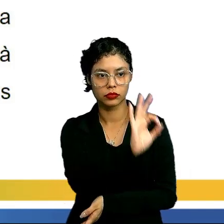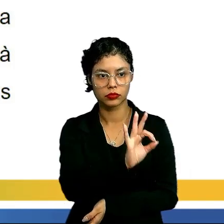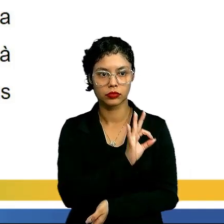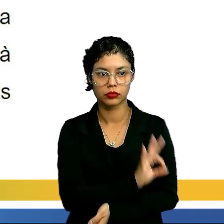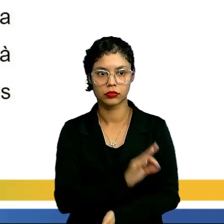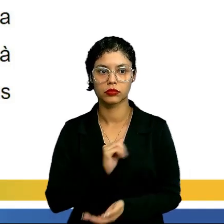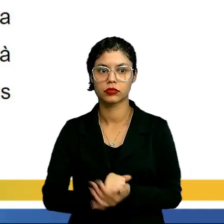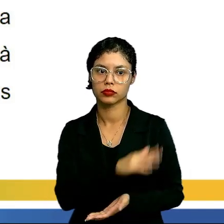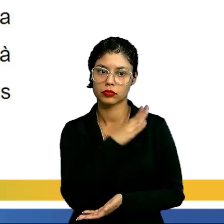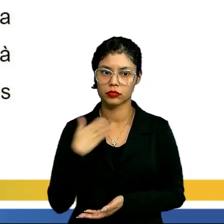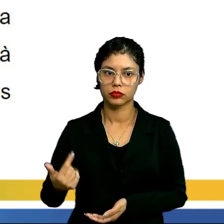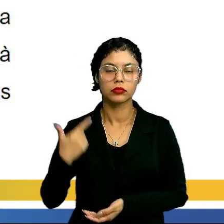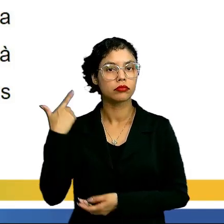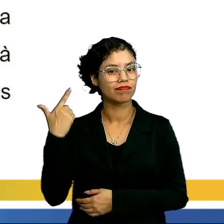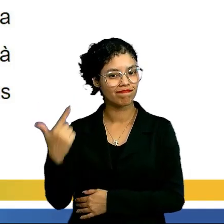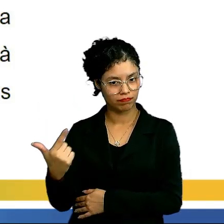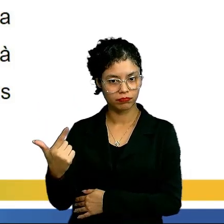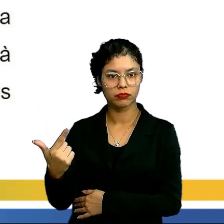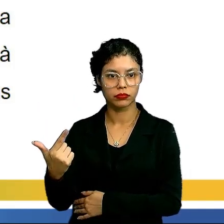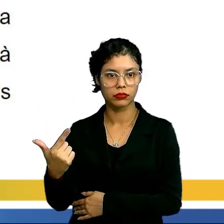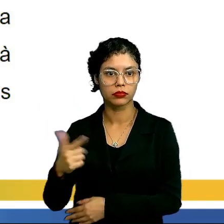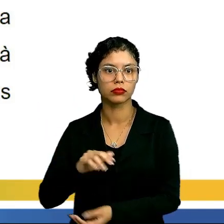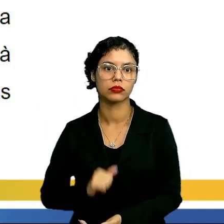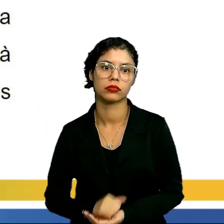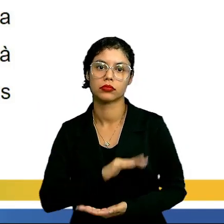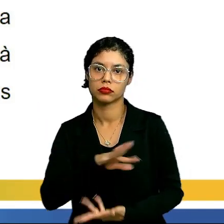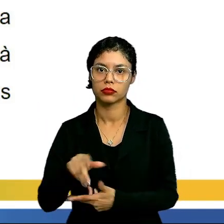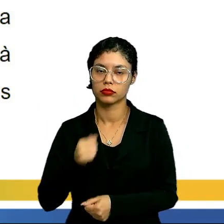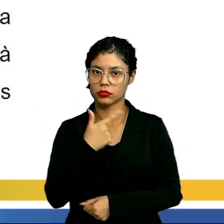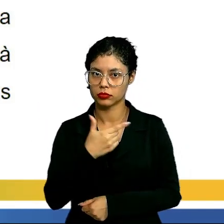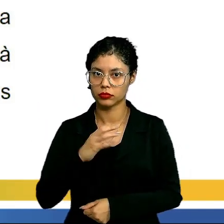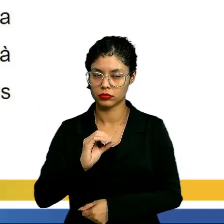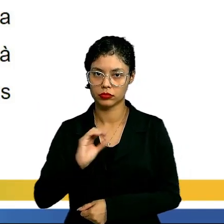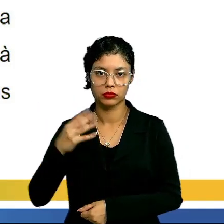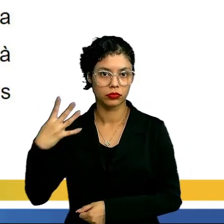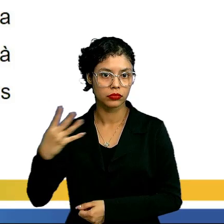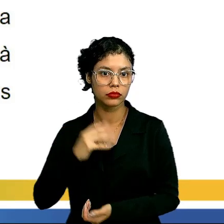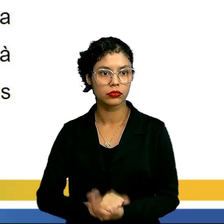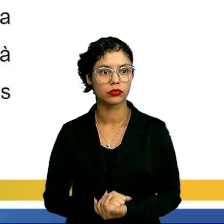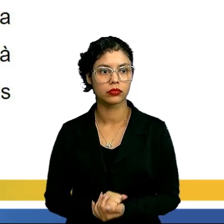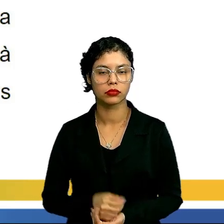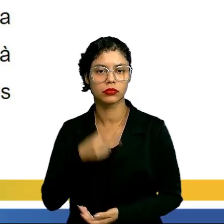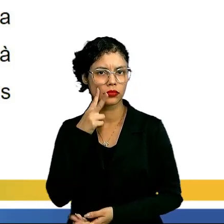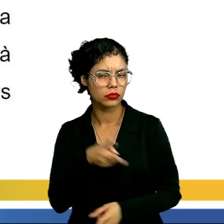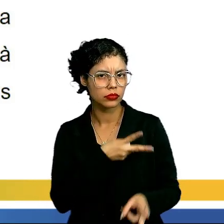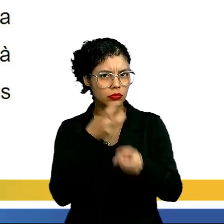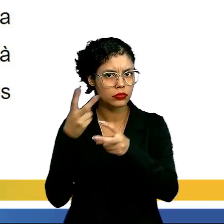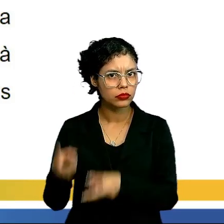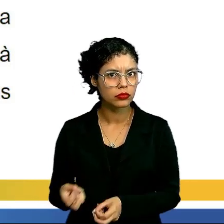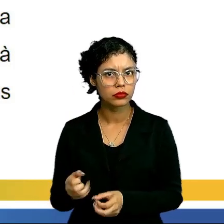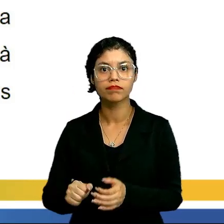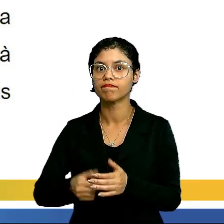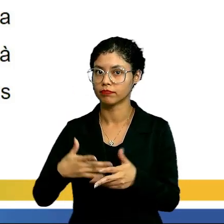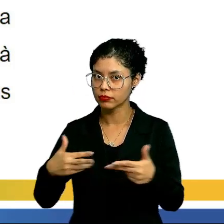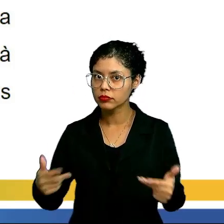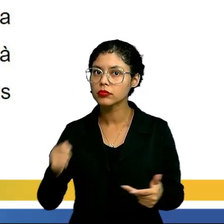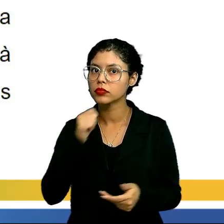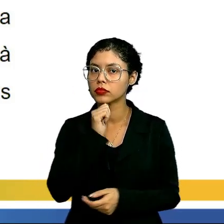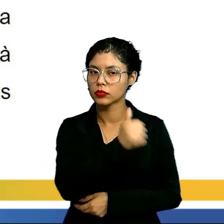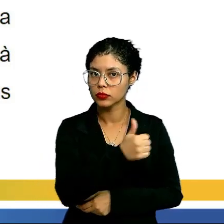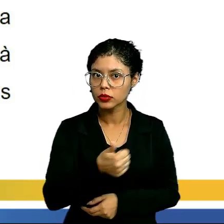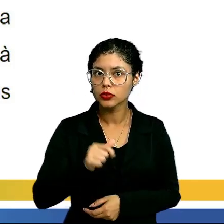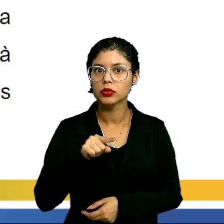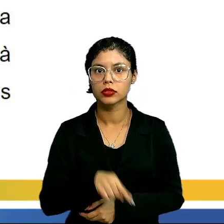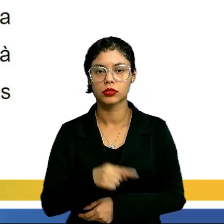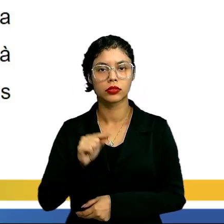registrou 11% das mortes por arma de fogo no planeta em 2004. Se você for observar, é muita coisa, né, gente?